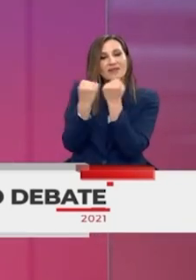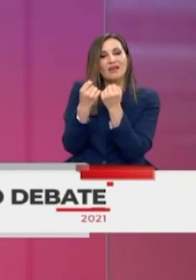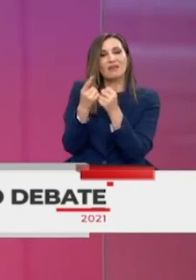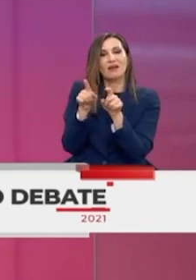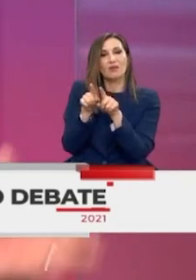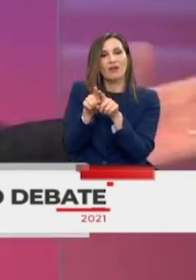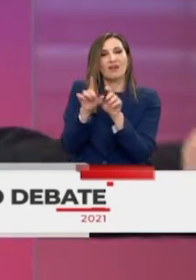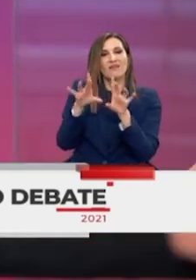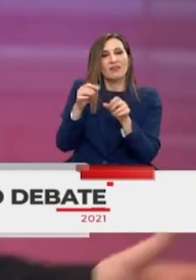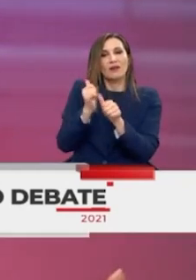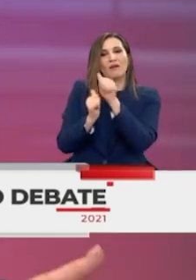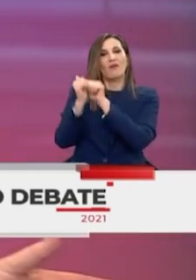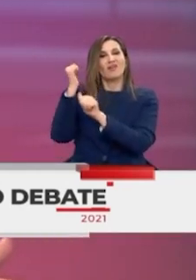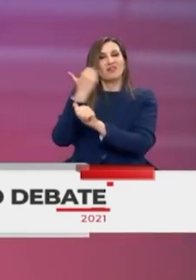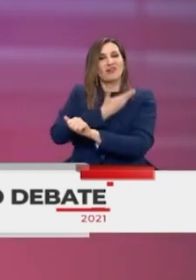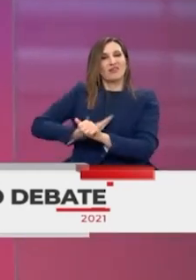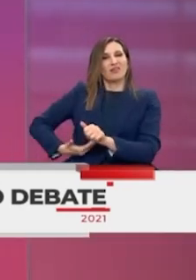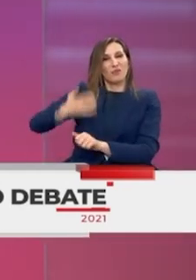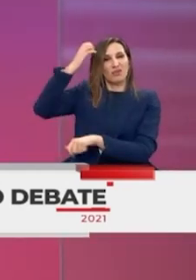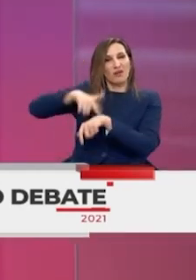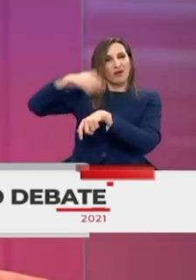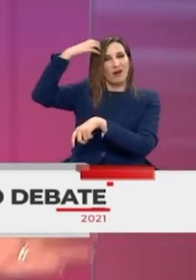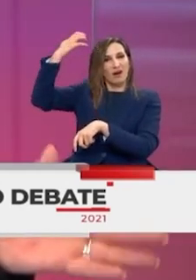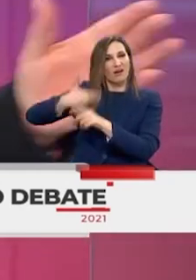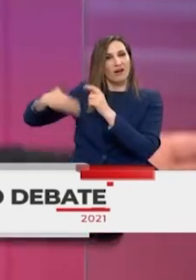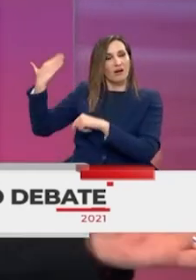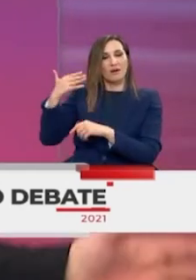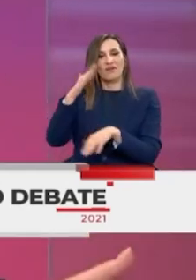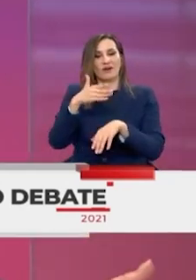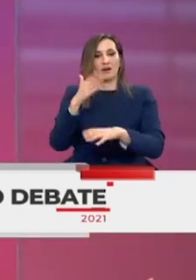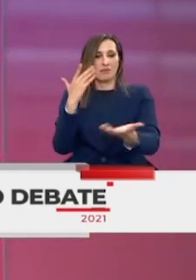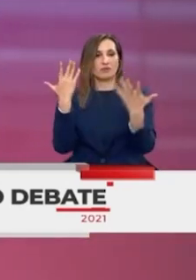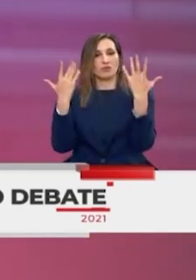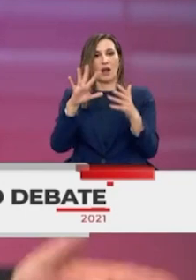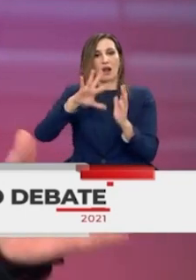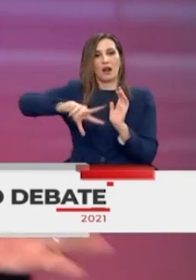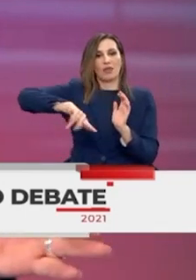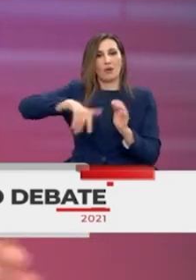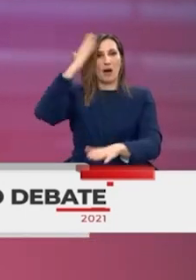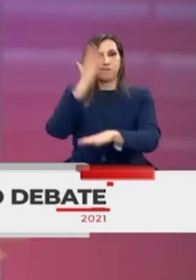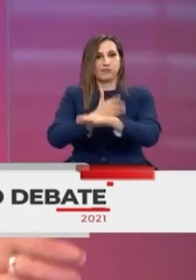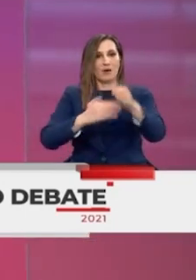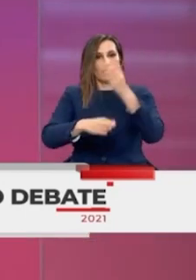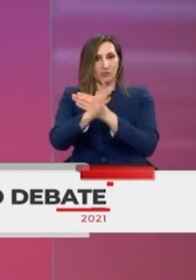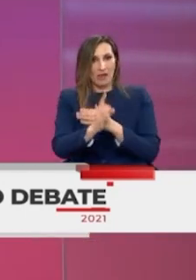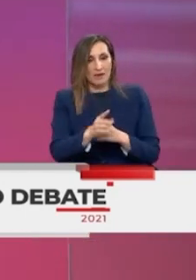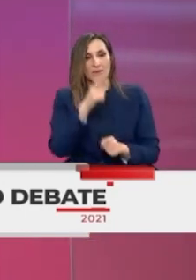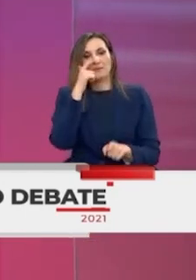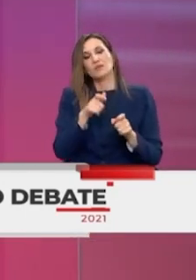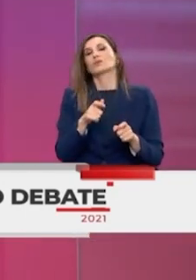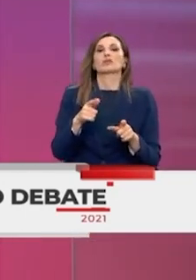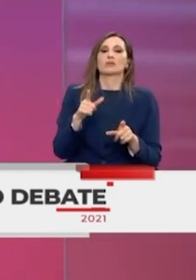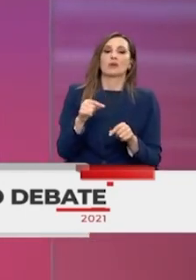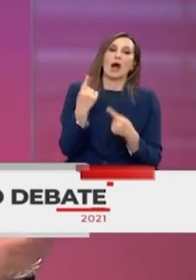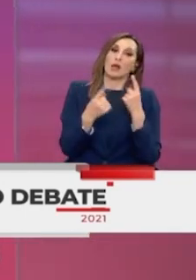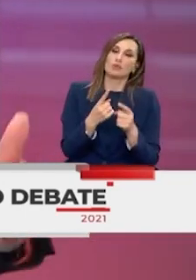voltarmos à Idade Média. Se calhar daqui o que estão a propor que se cortem as mãos aos ladrões por esta quem defende a castração química